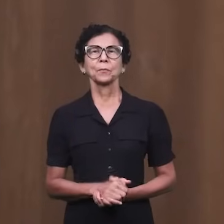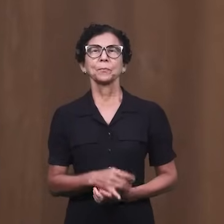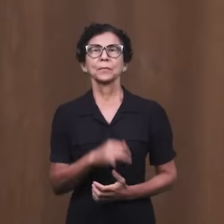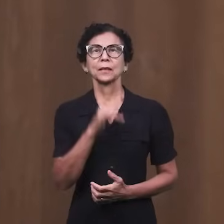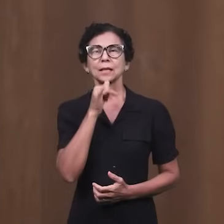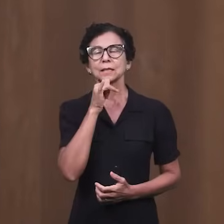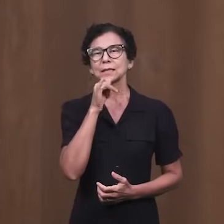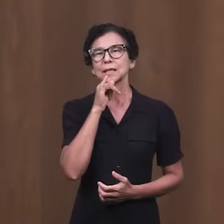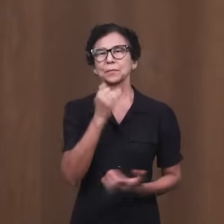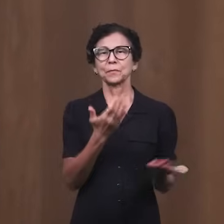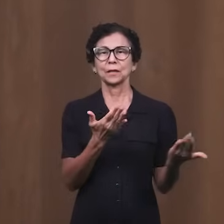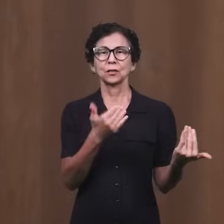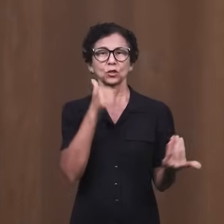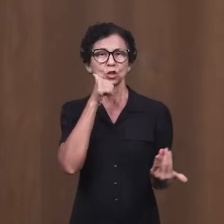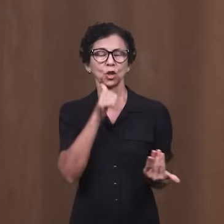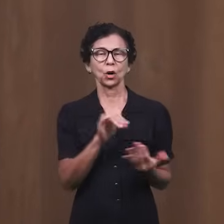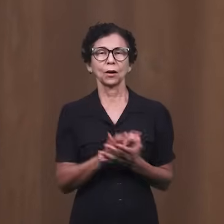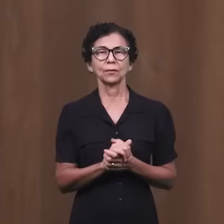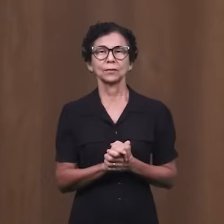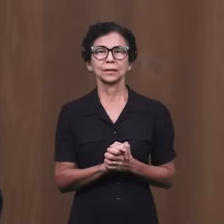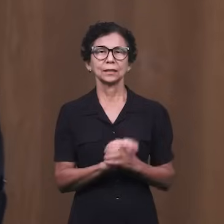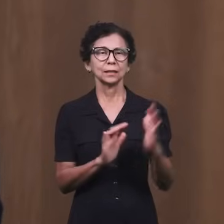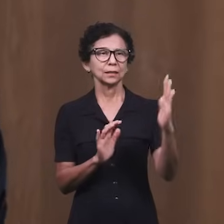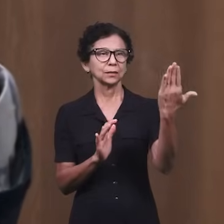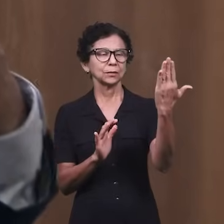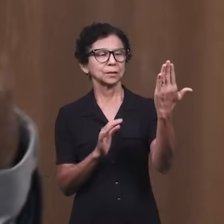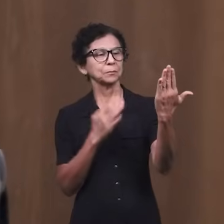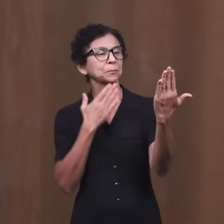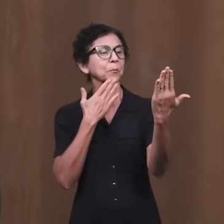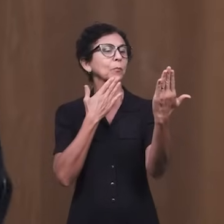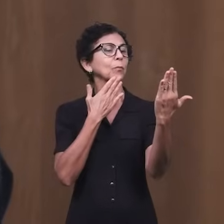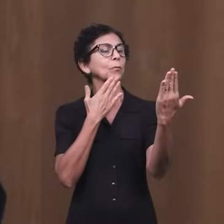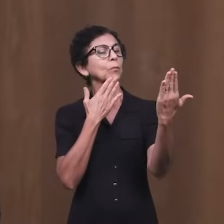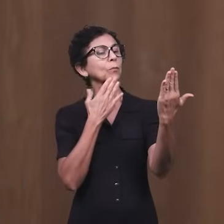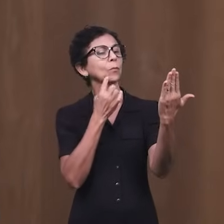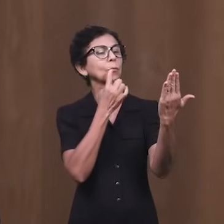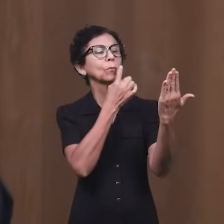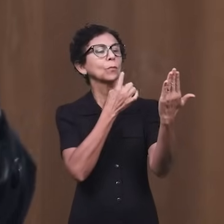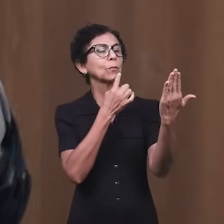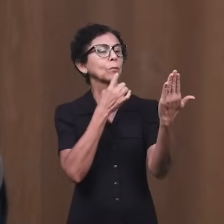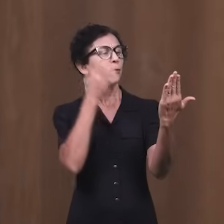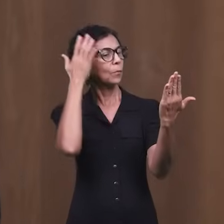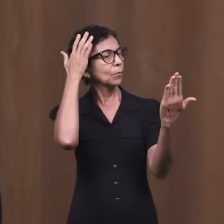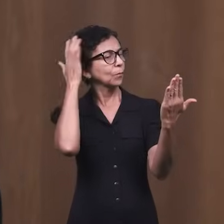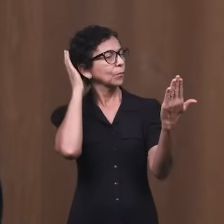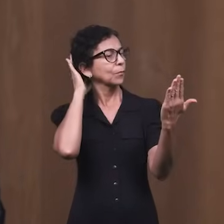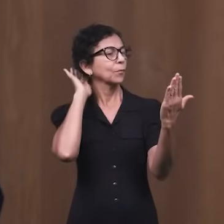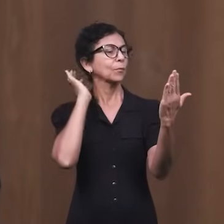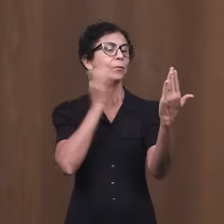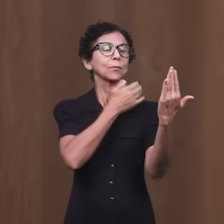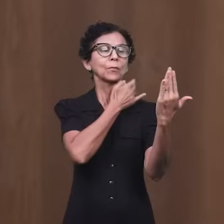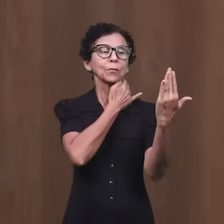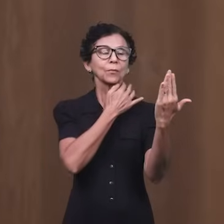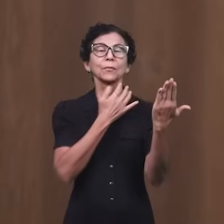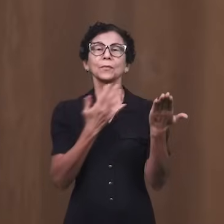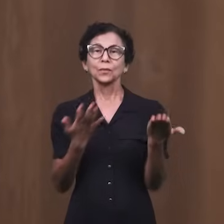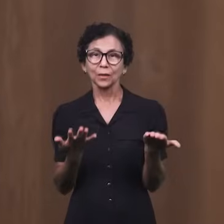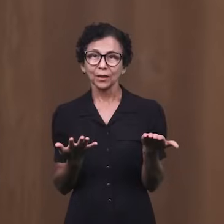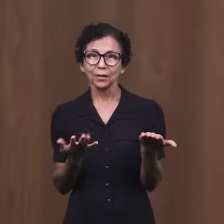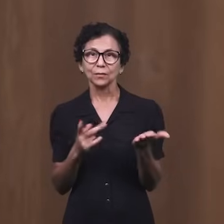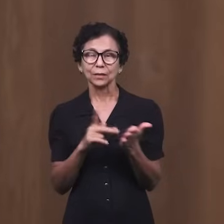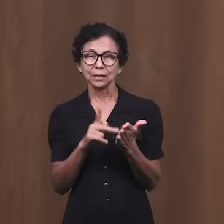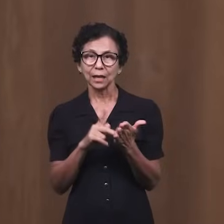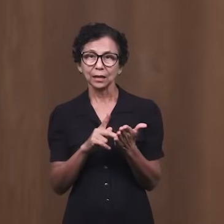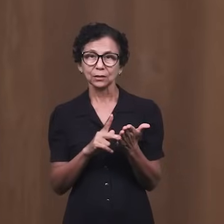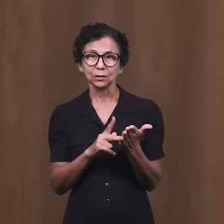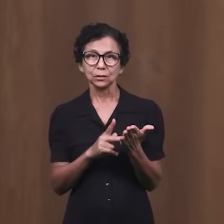sair vão lá dar uma uma olhada maquiagem o seu cabelo espiritualmente como é que você faz você vai pra